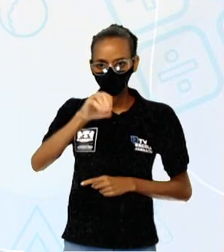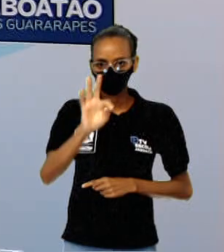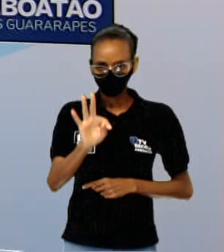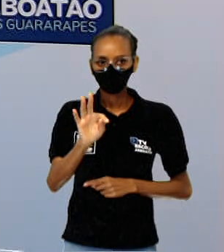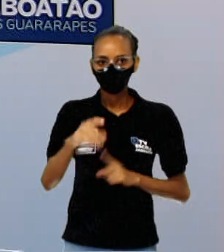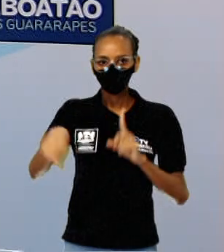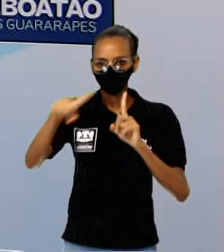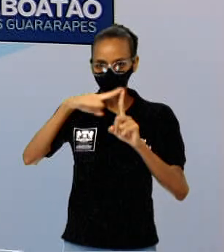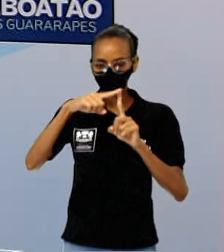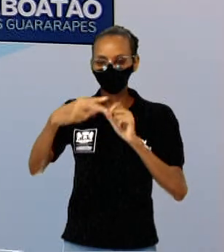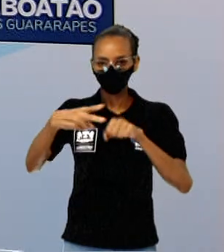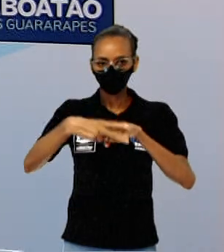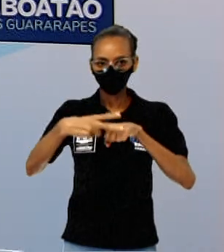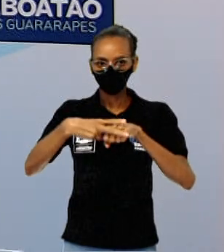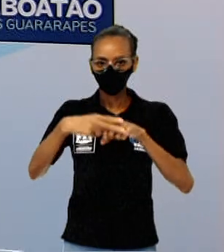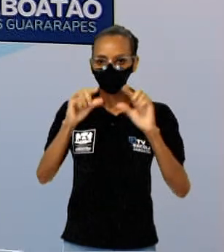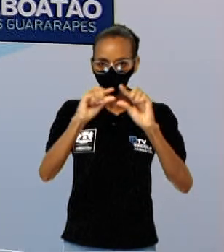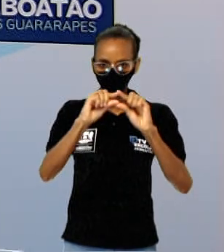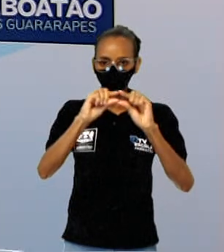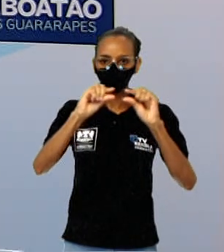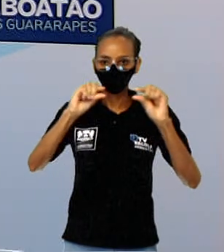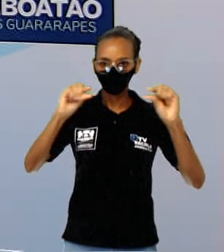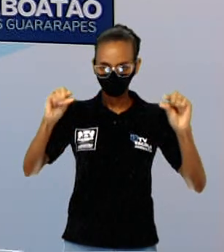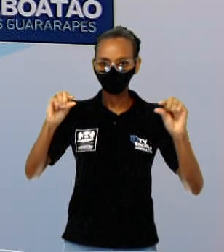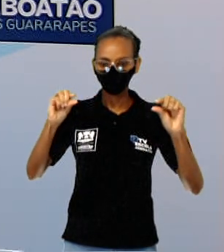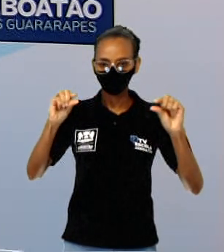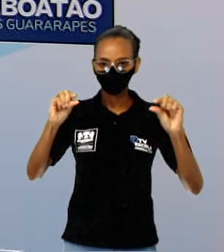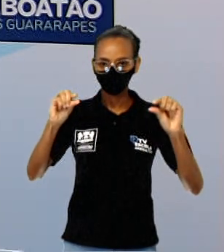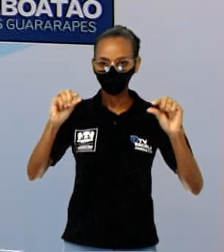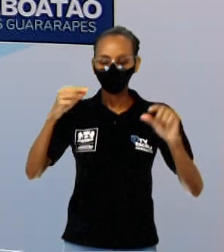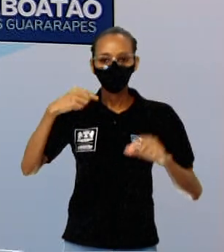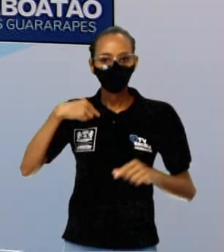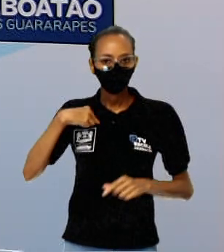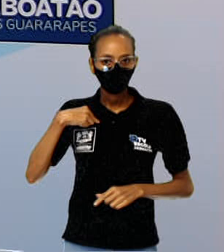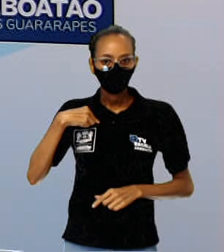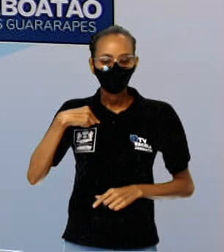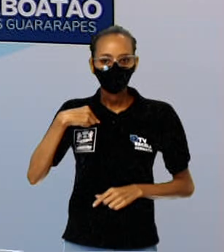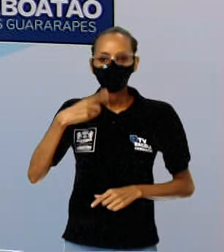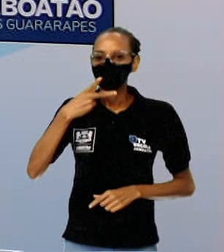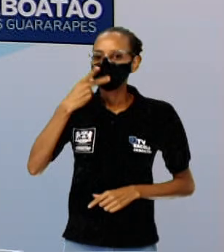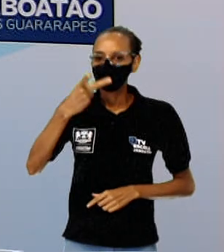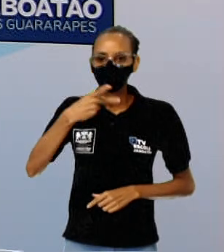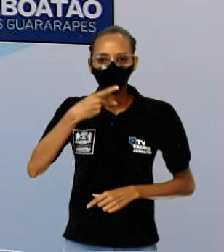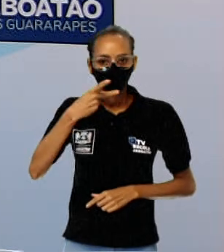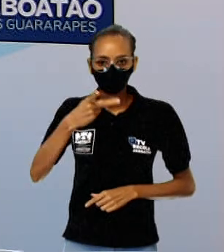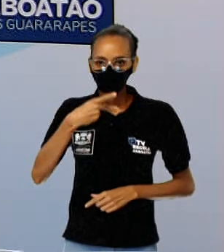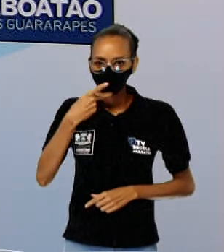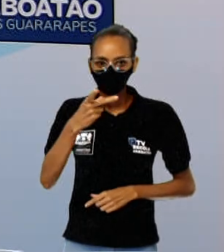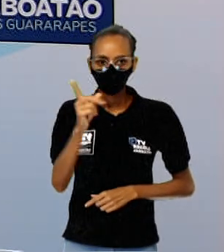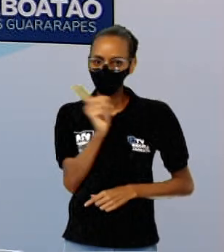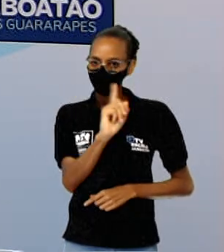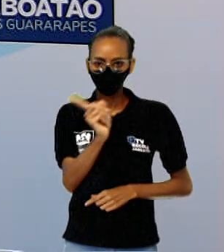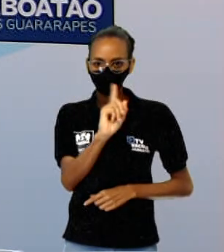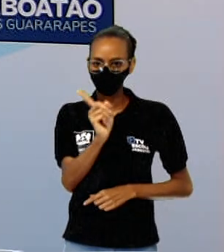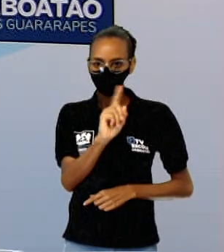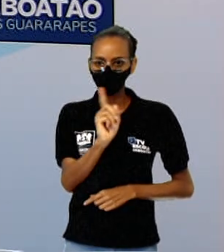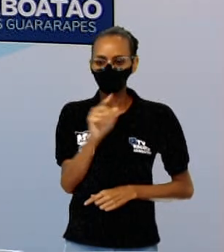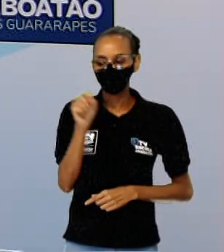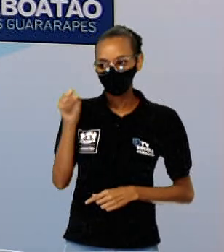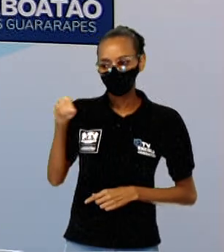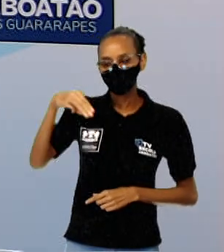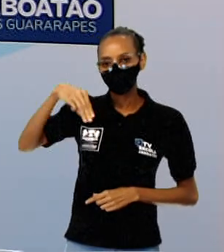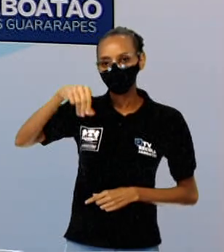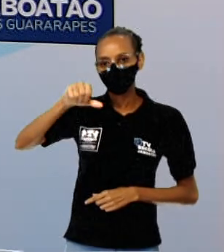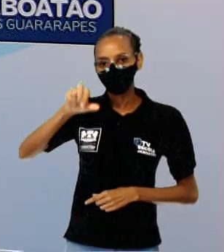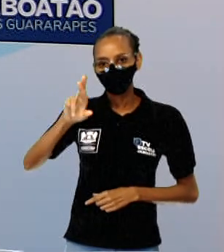did not speak to Mark. Eu não falei para o Mark, né? You did